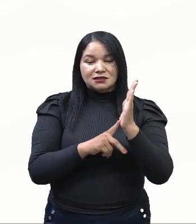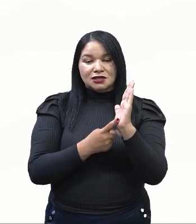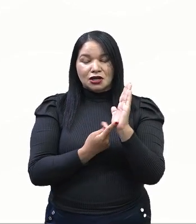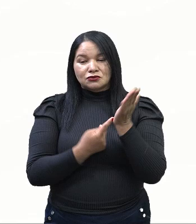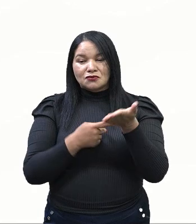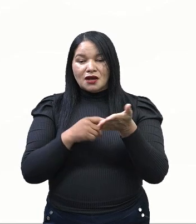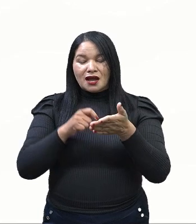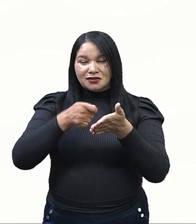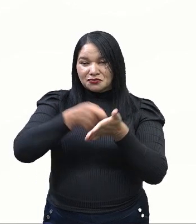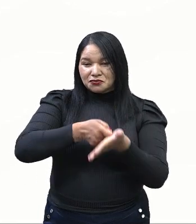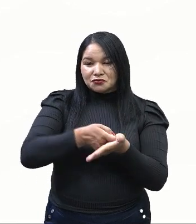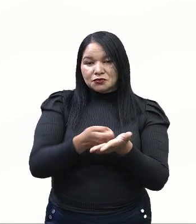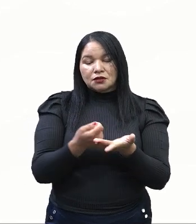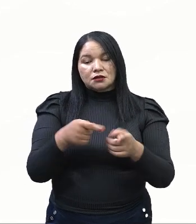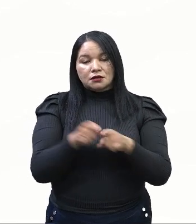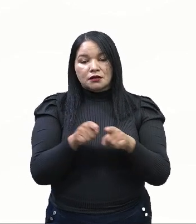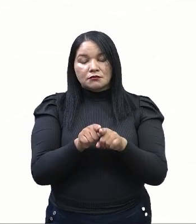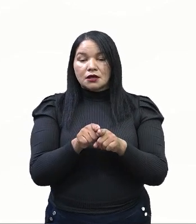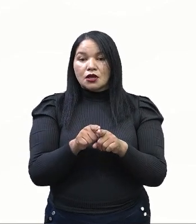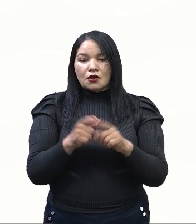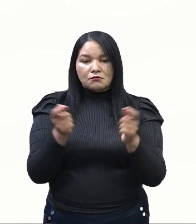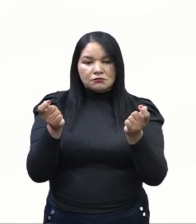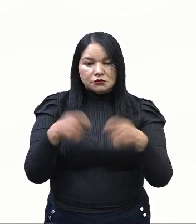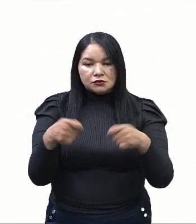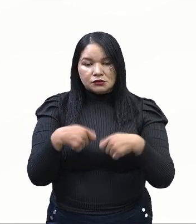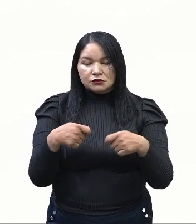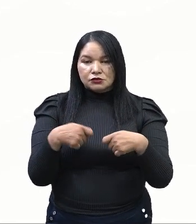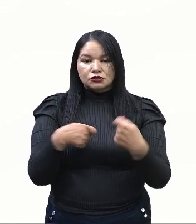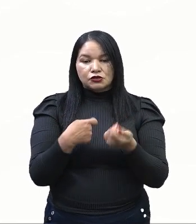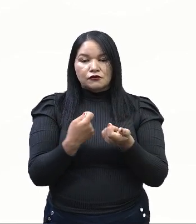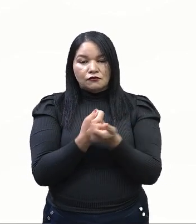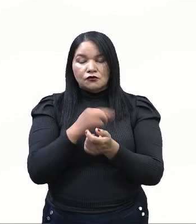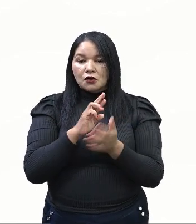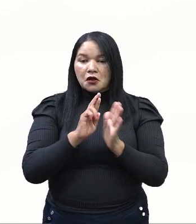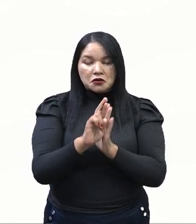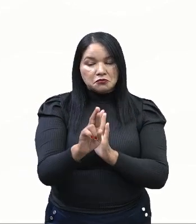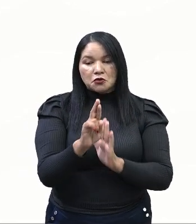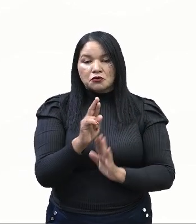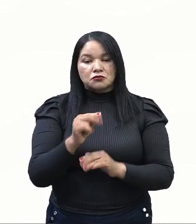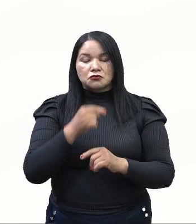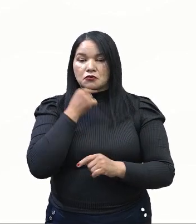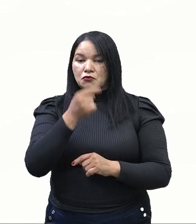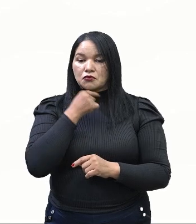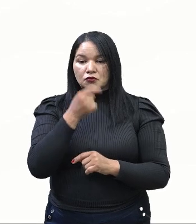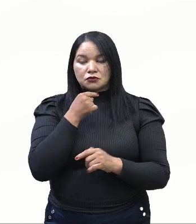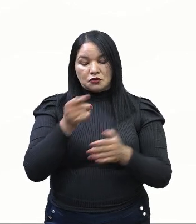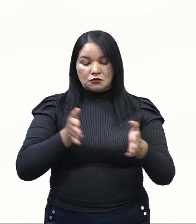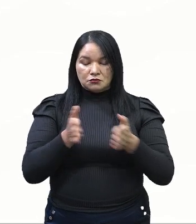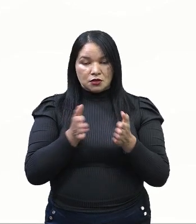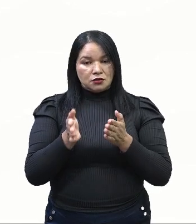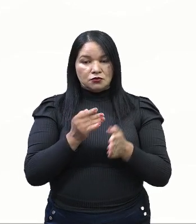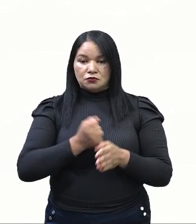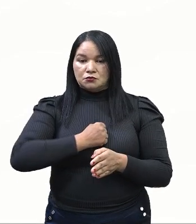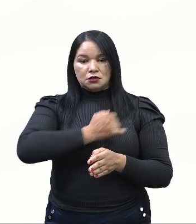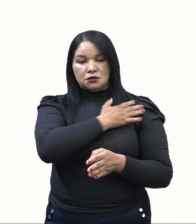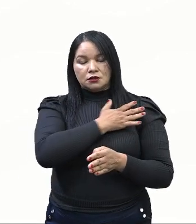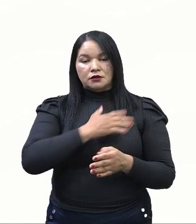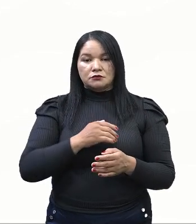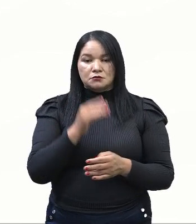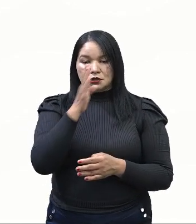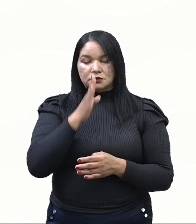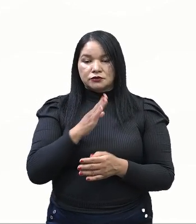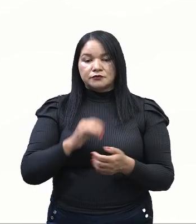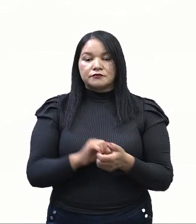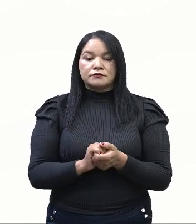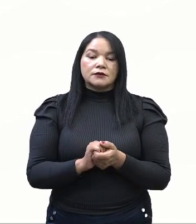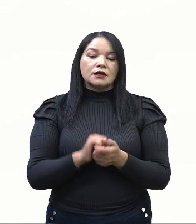que não havia possibilidade de contestação durante o regime militar no Brasil. Então, no entanto, nos